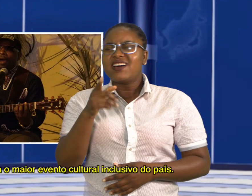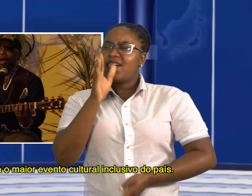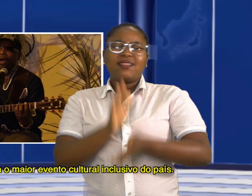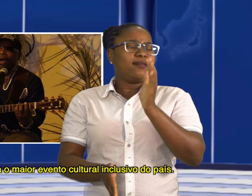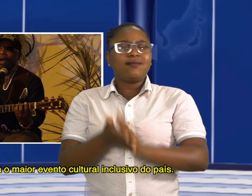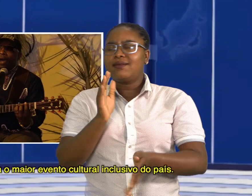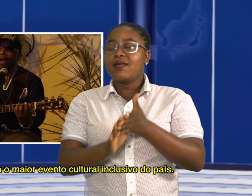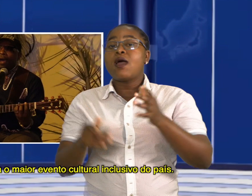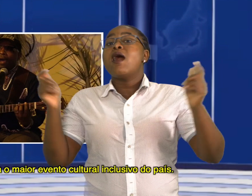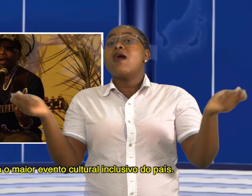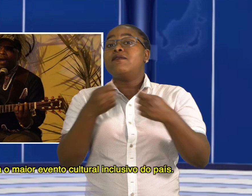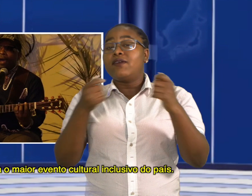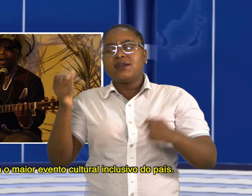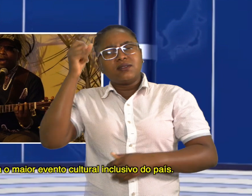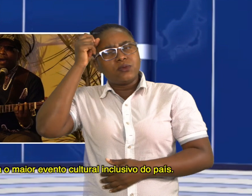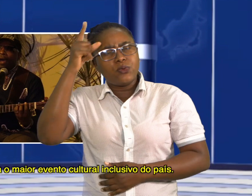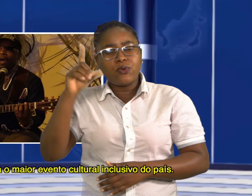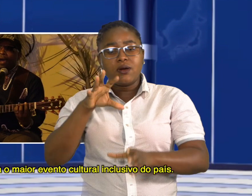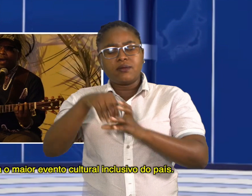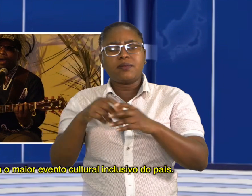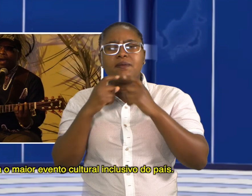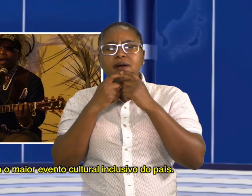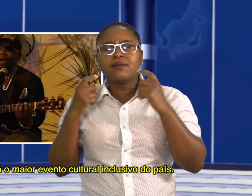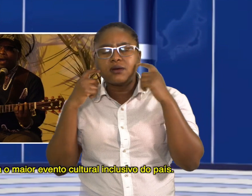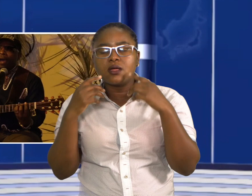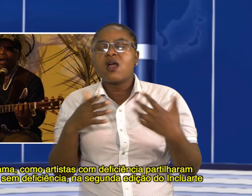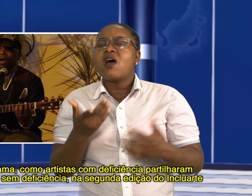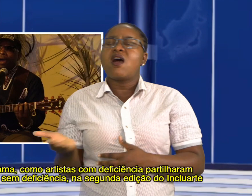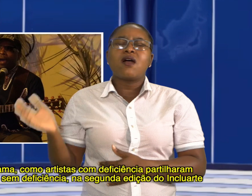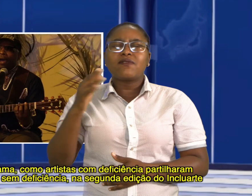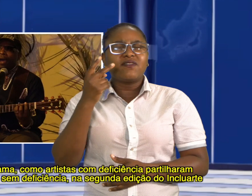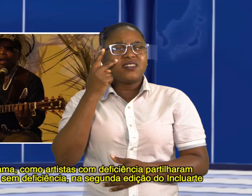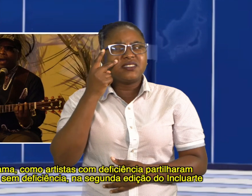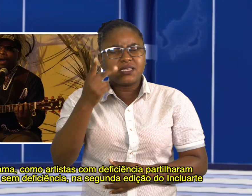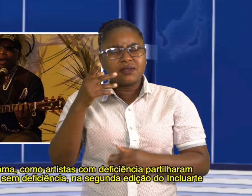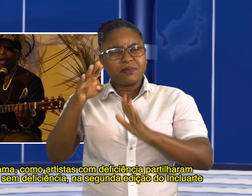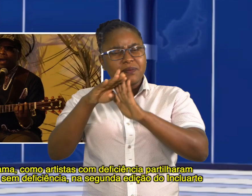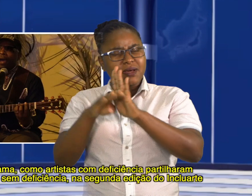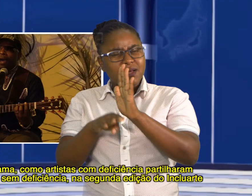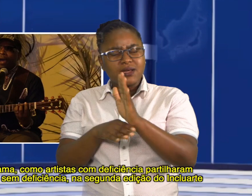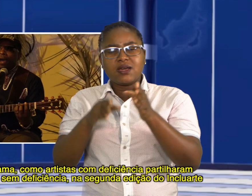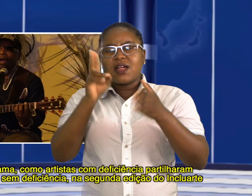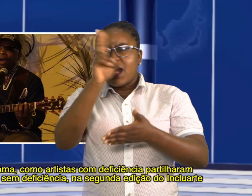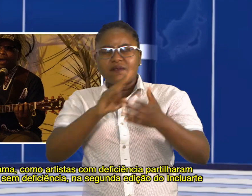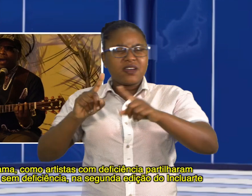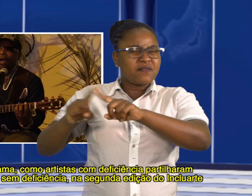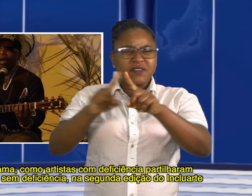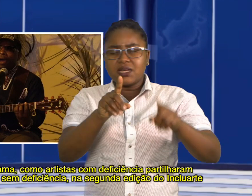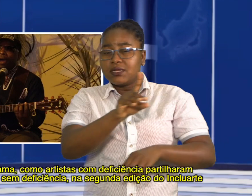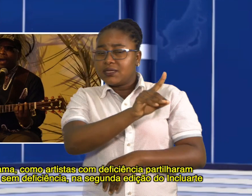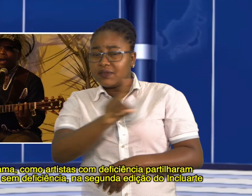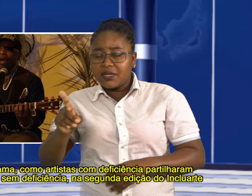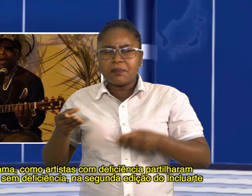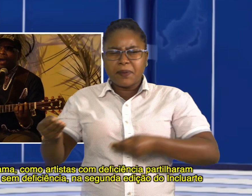é sem dúvida o maior evento cultural inclusivo do país. Veja neste programa como artistas com deficiência partilharam